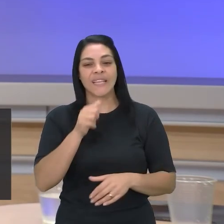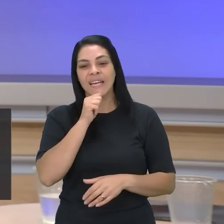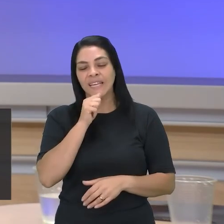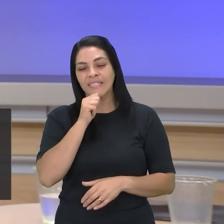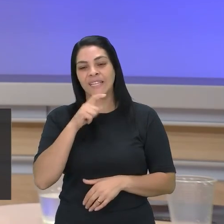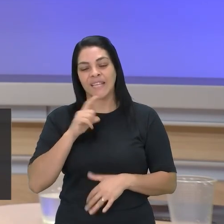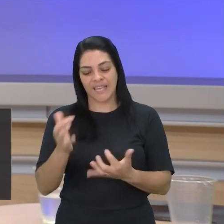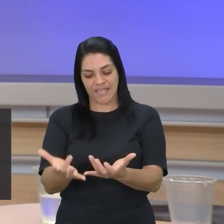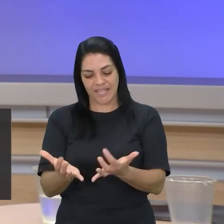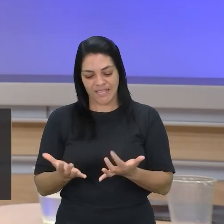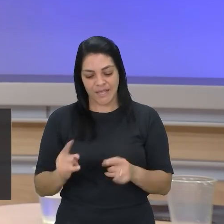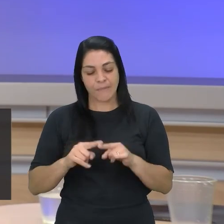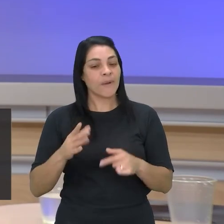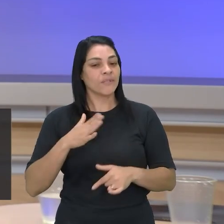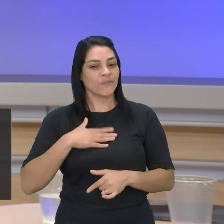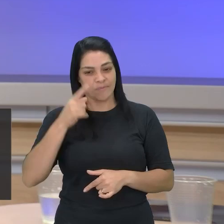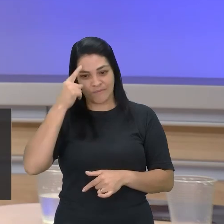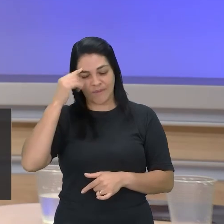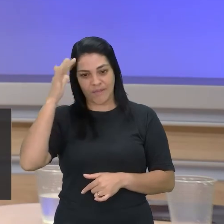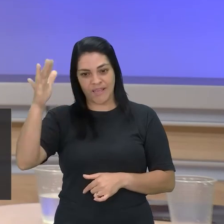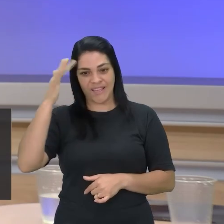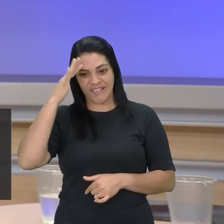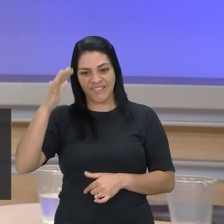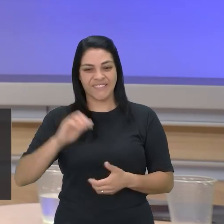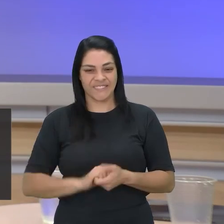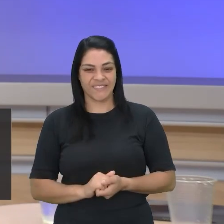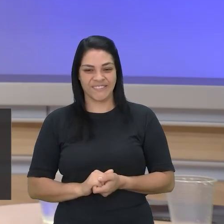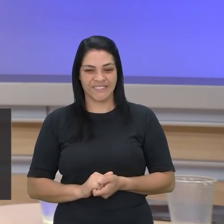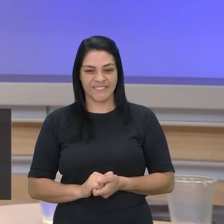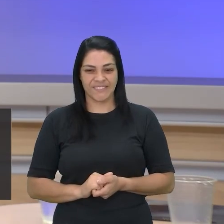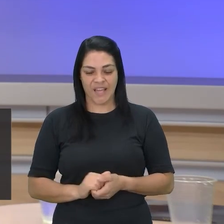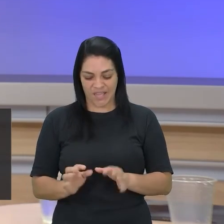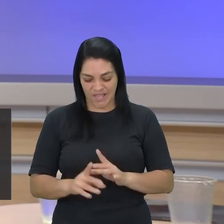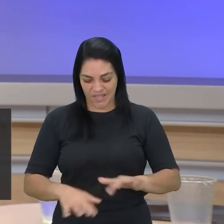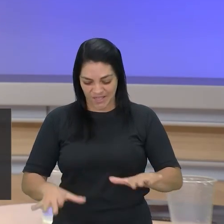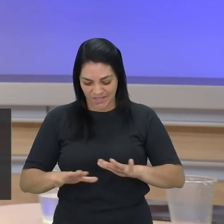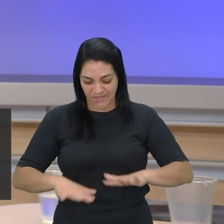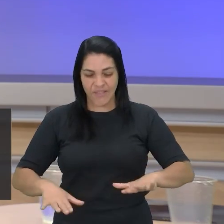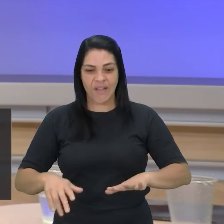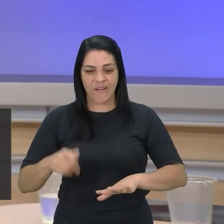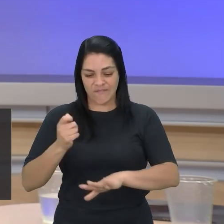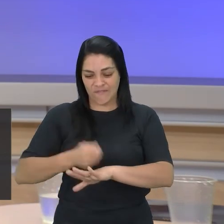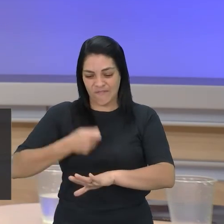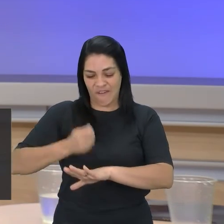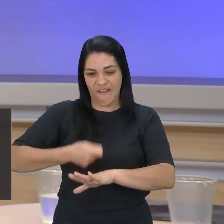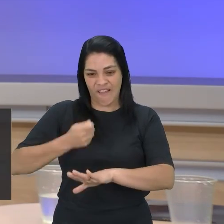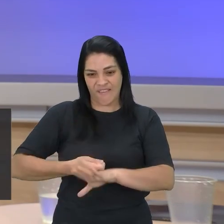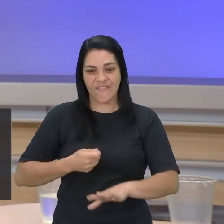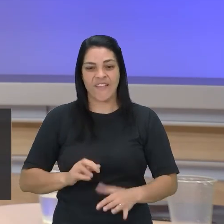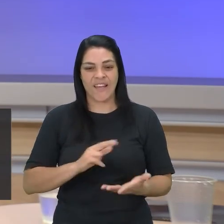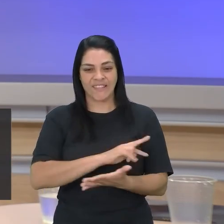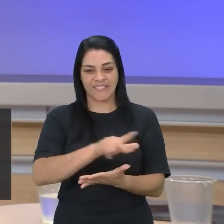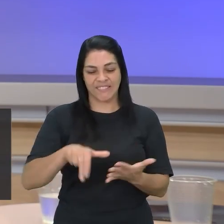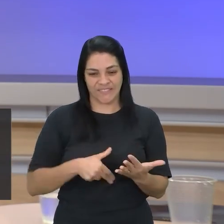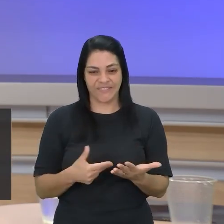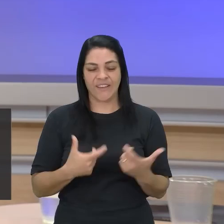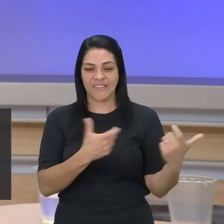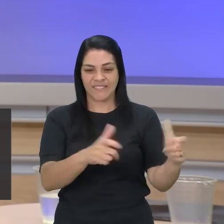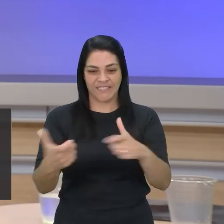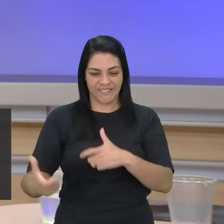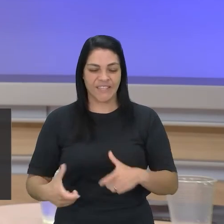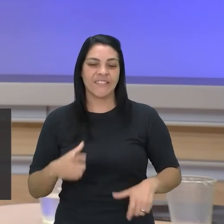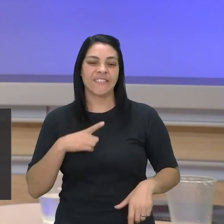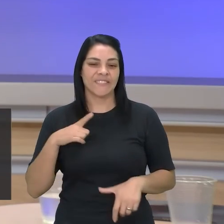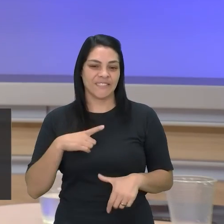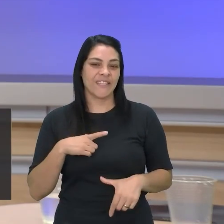tem gramado, mas o meu sonho mesmo é quebrar o concreto em muitos pontos e ter isso estruturado também no planejamento